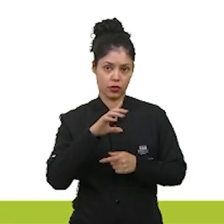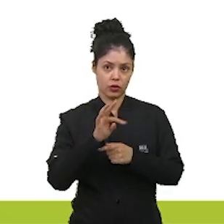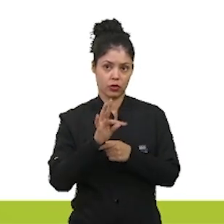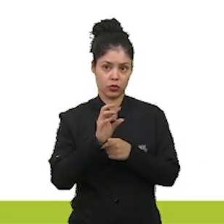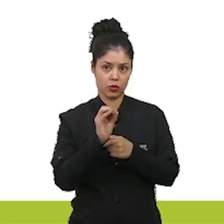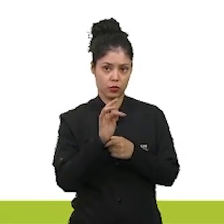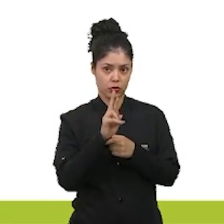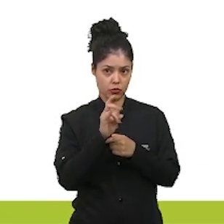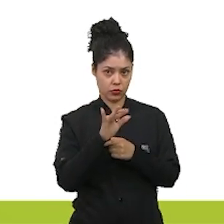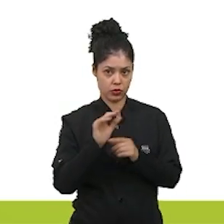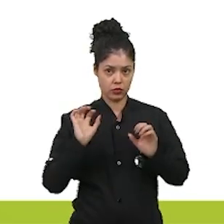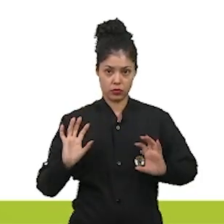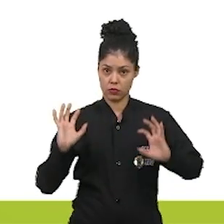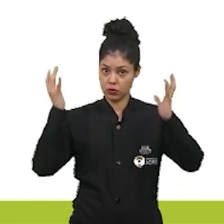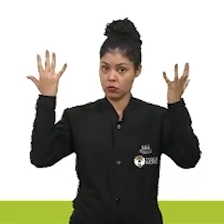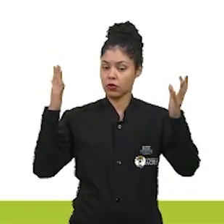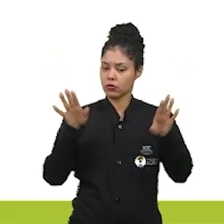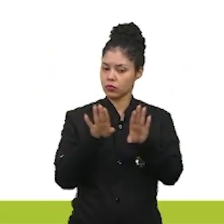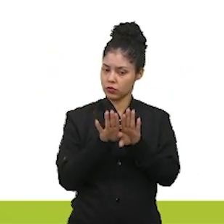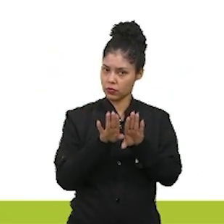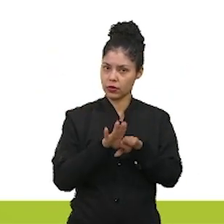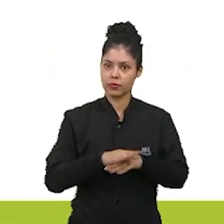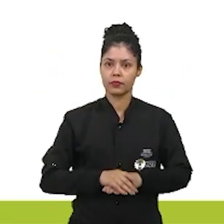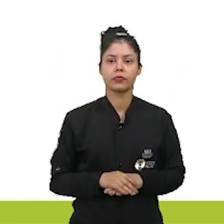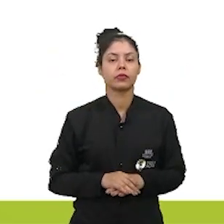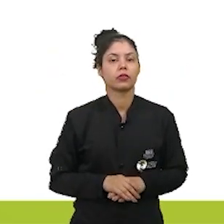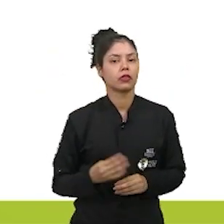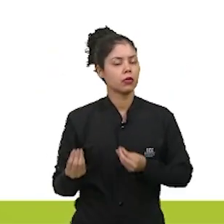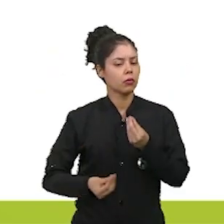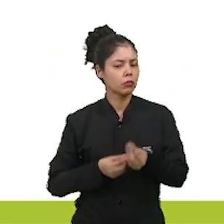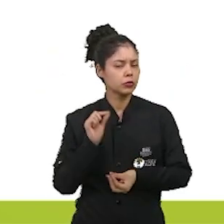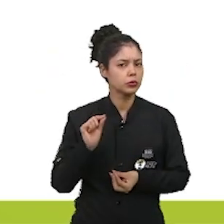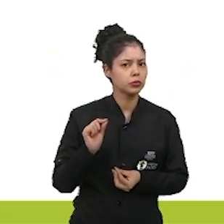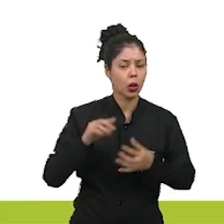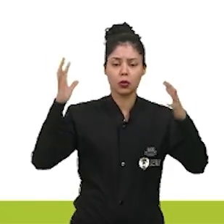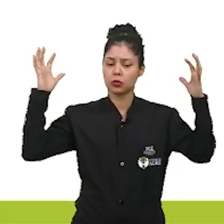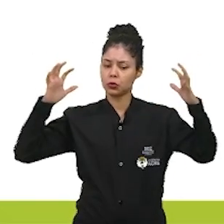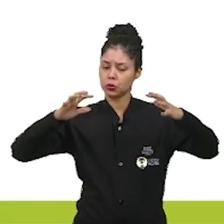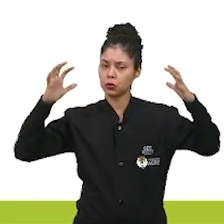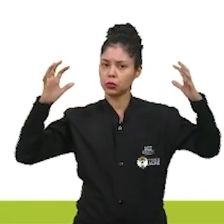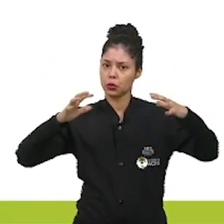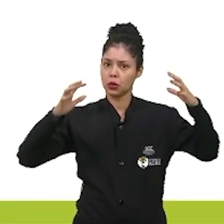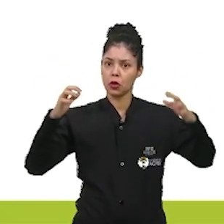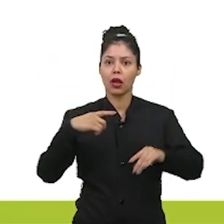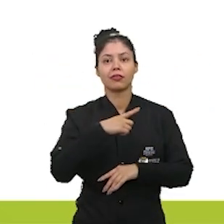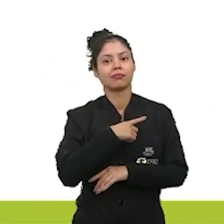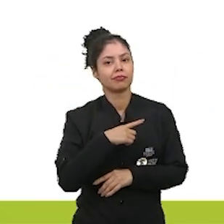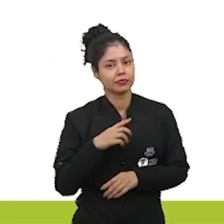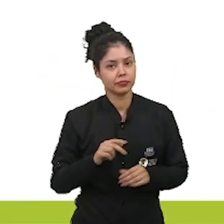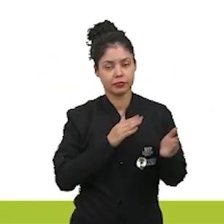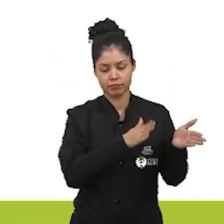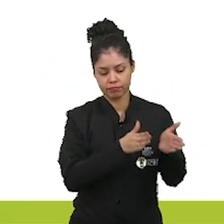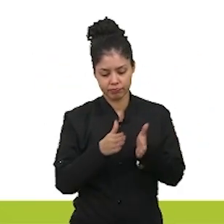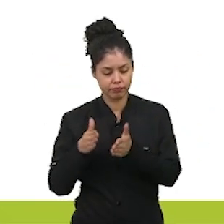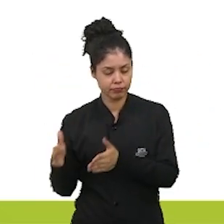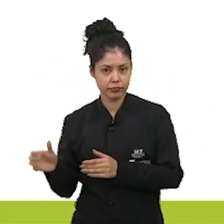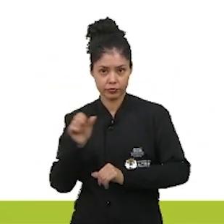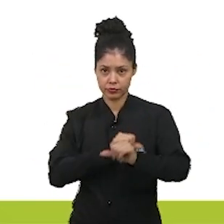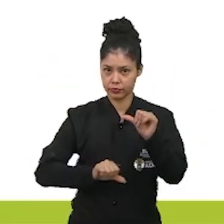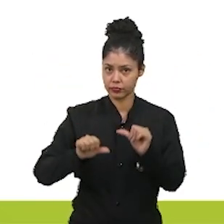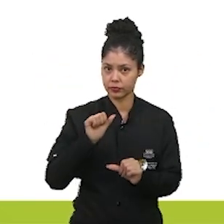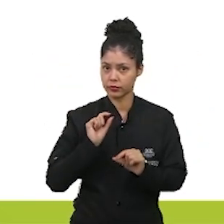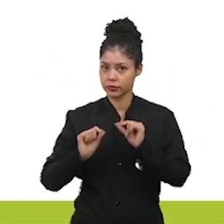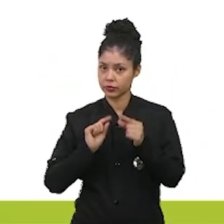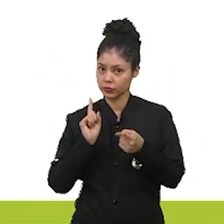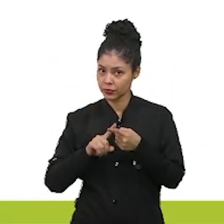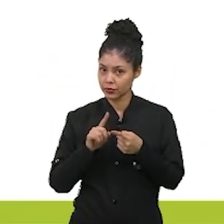os fenômenos climáticos também. Como o quê? As chuvas, as precipitações, elas vão modelar o relevo, porque